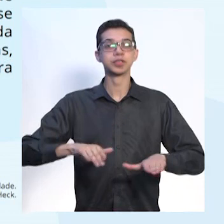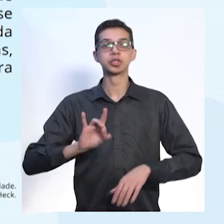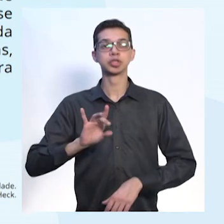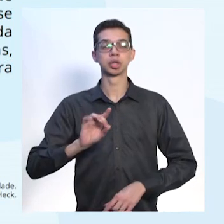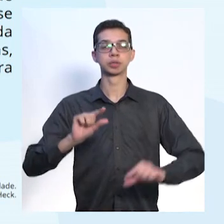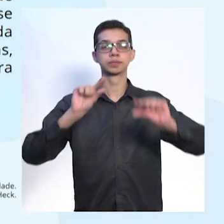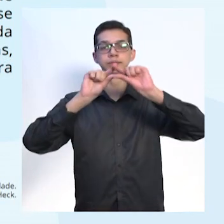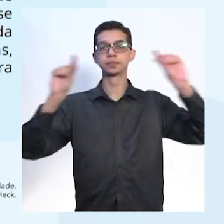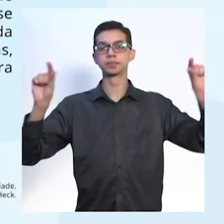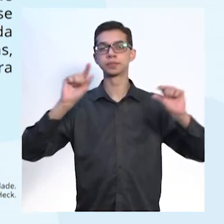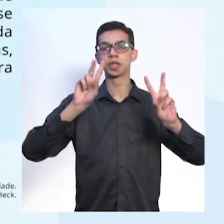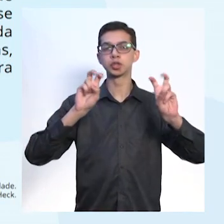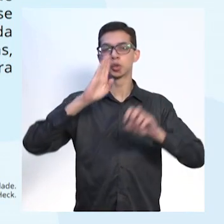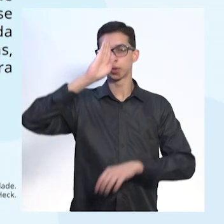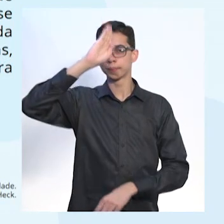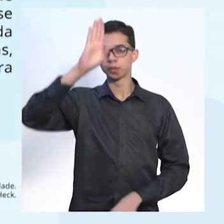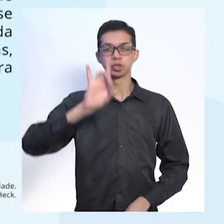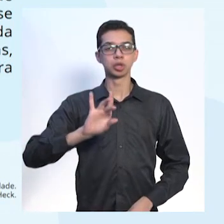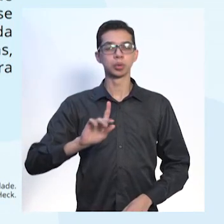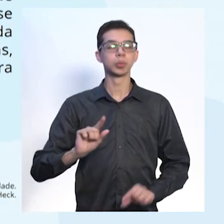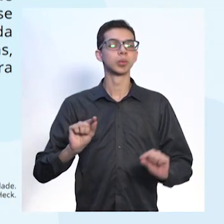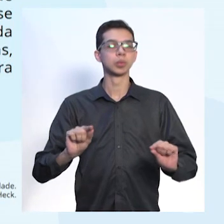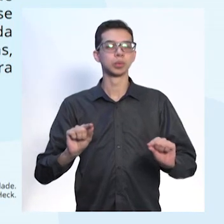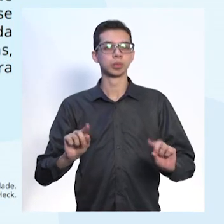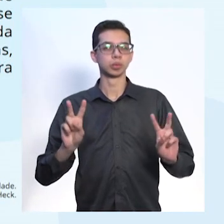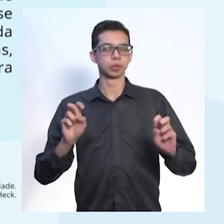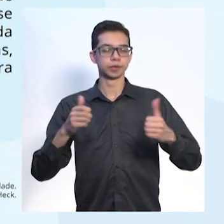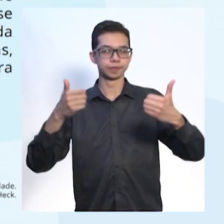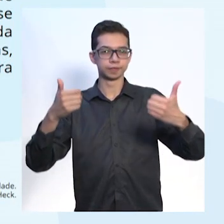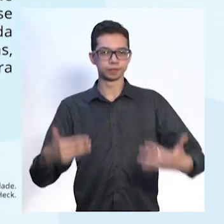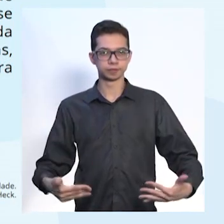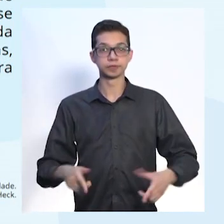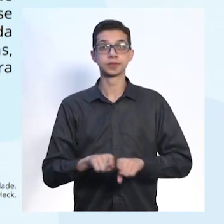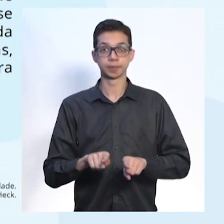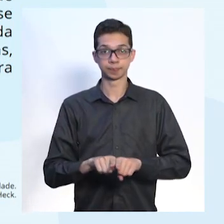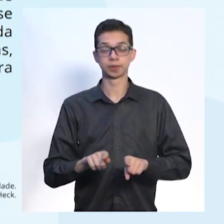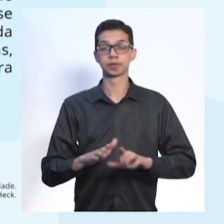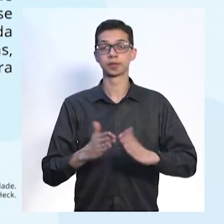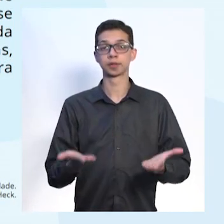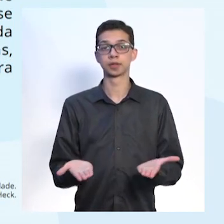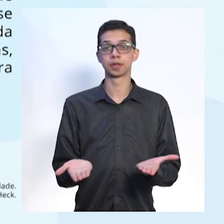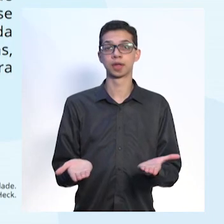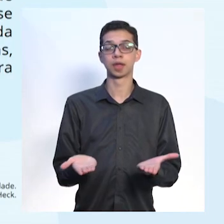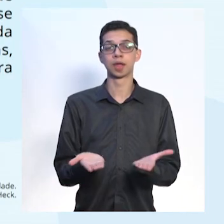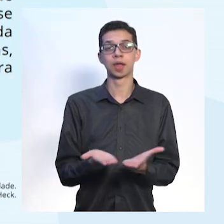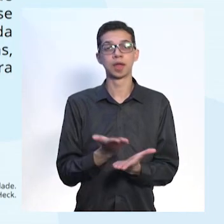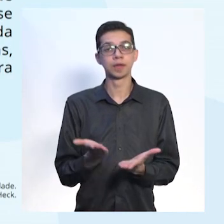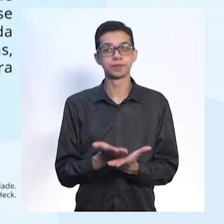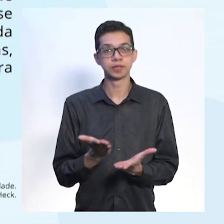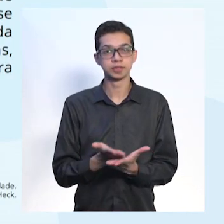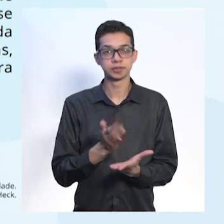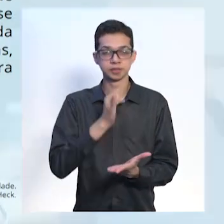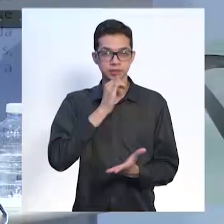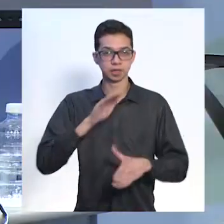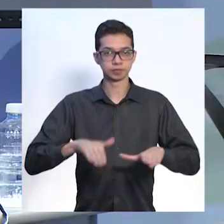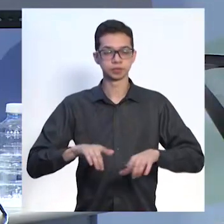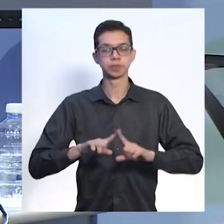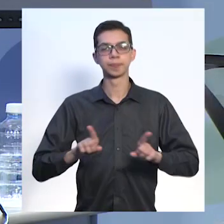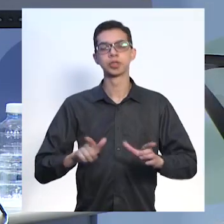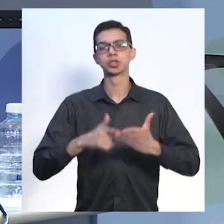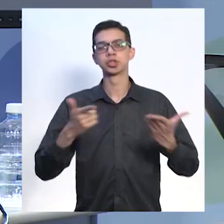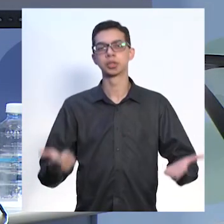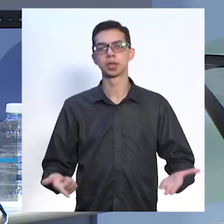lá do que vai acontecer. Uma revista também, às vezes eles colocam a manchete. Numa chamada do jornal, por exemplo, que